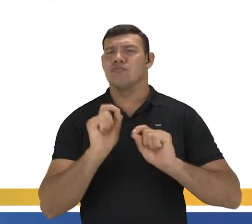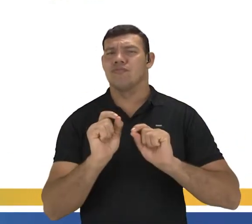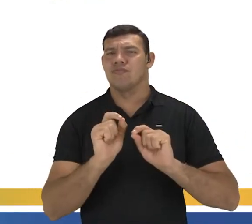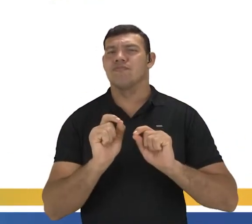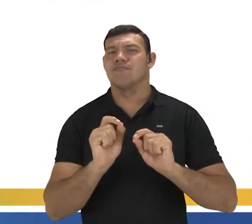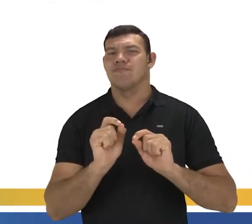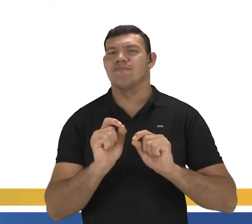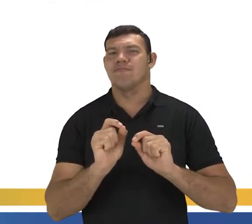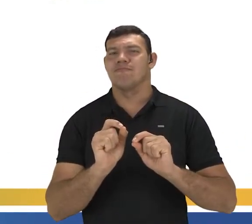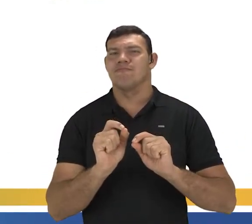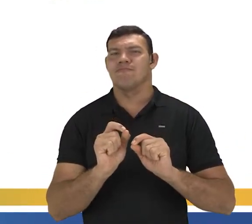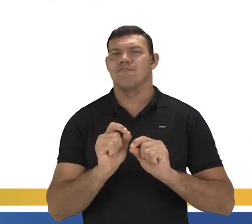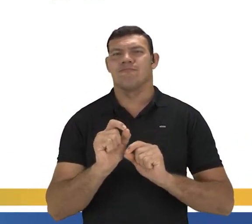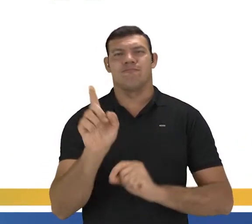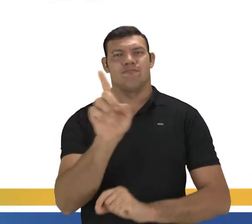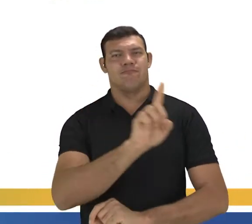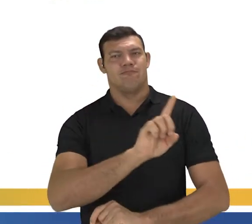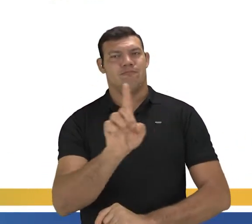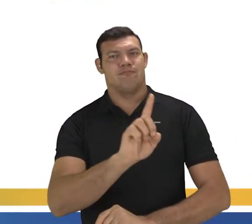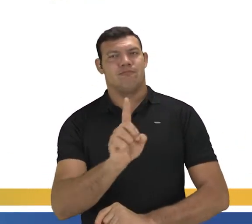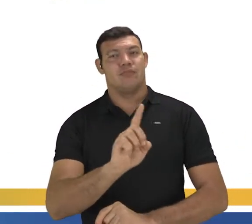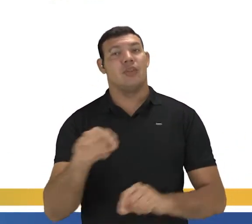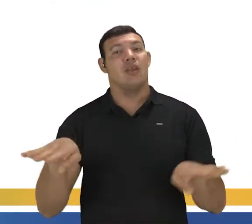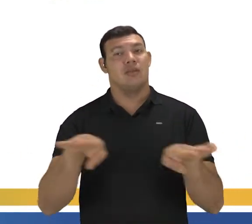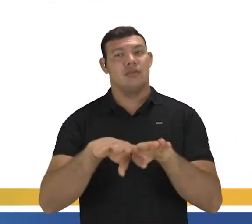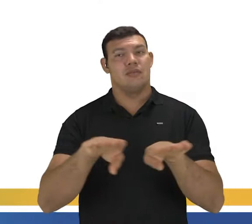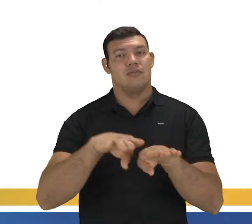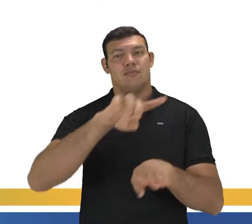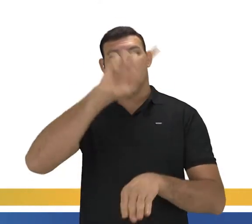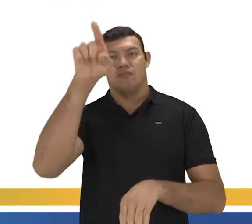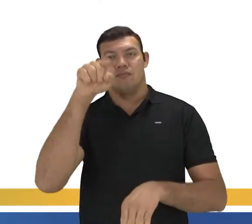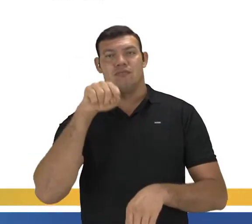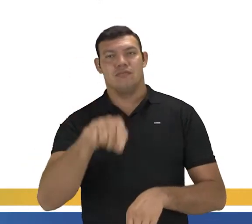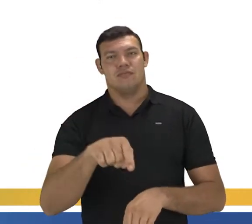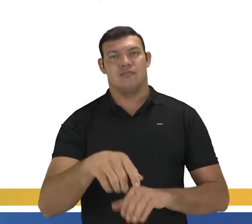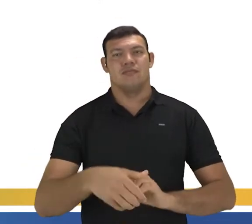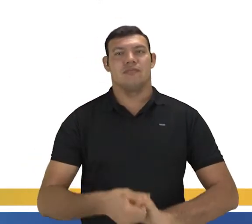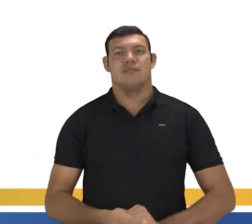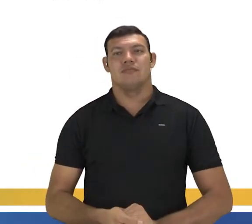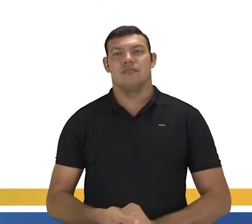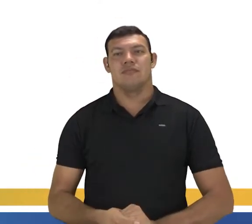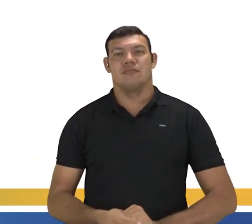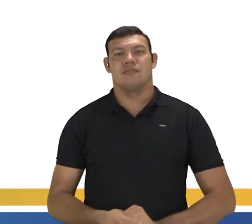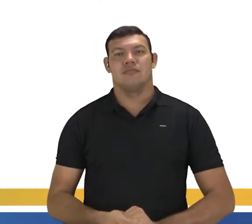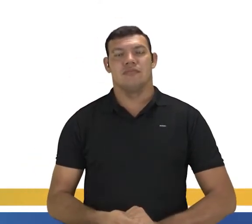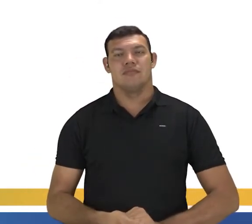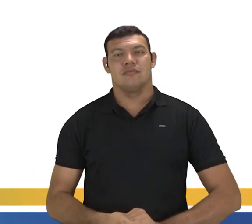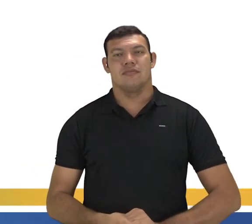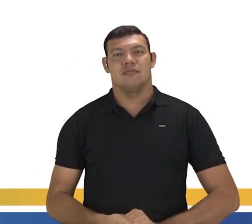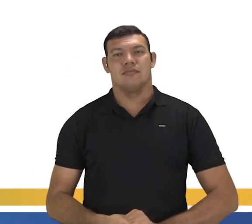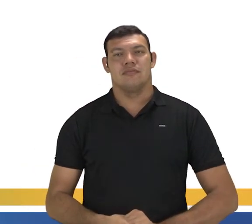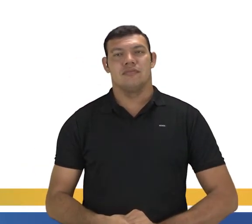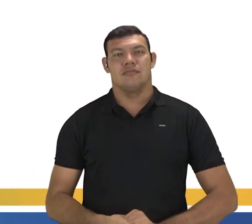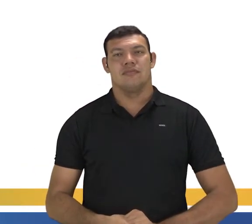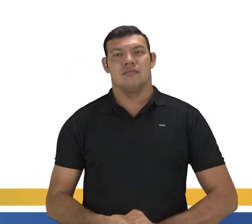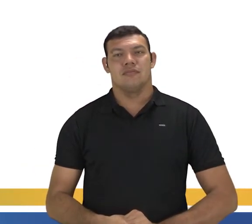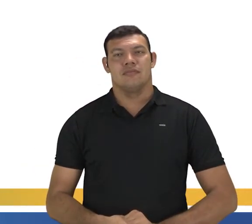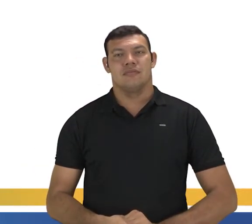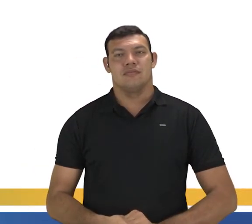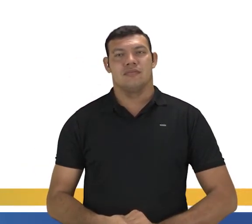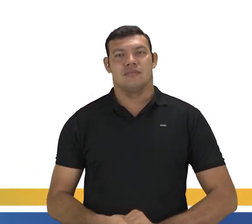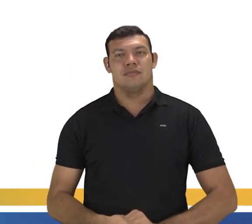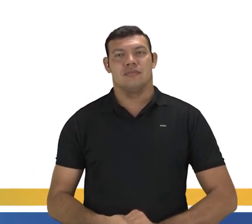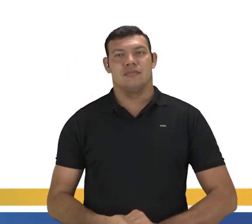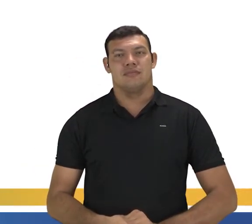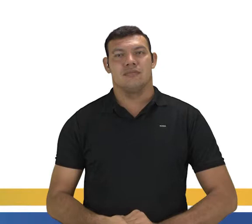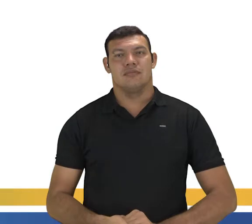negativa e interrogativa tudo bem só lados que o aluno screen e